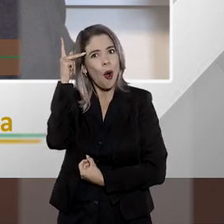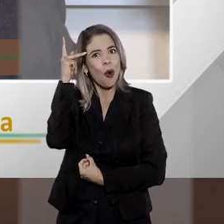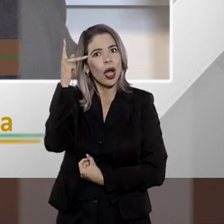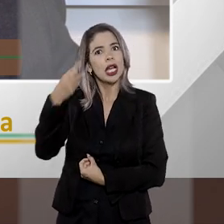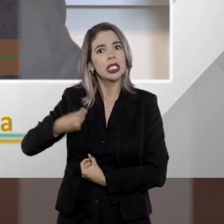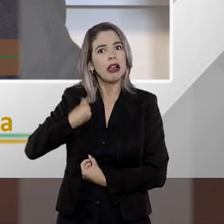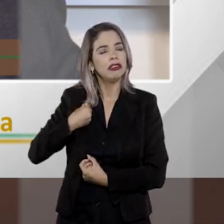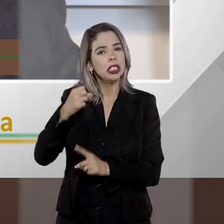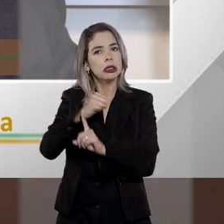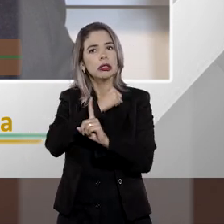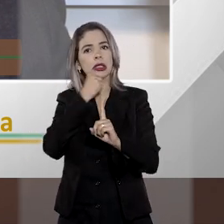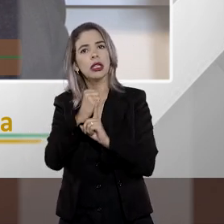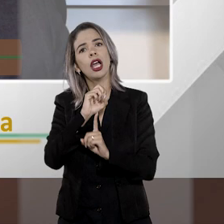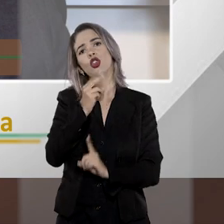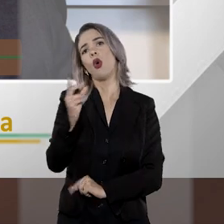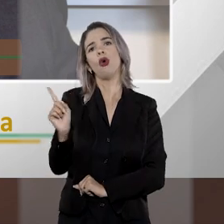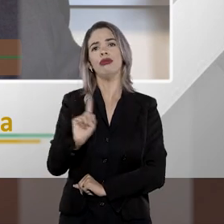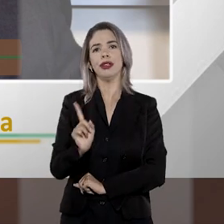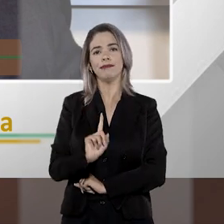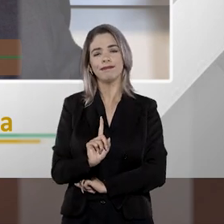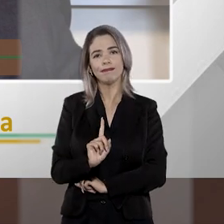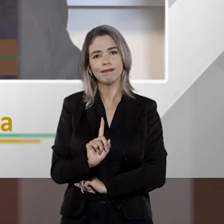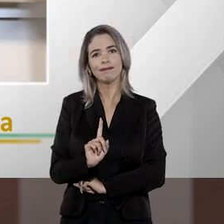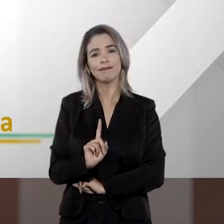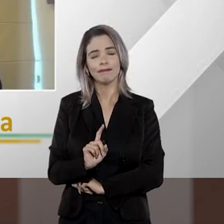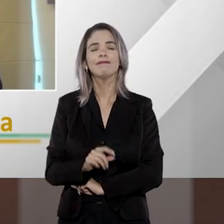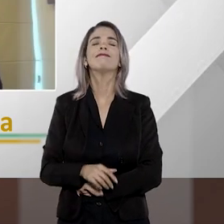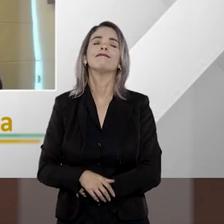tem da vida em sociedade.